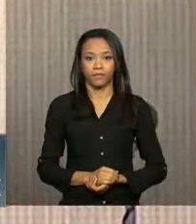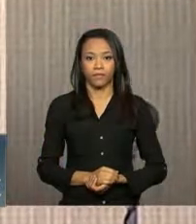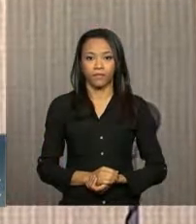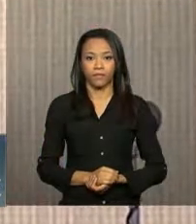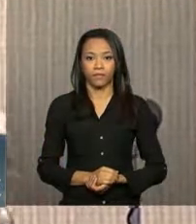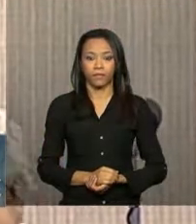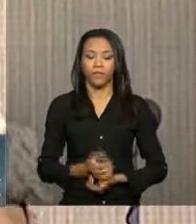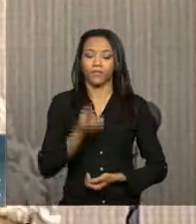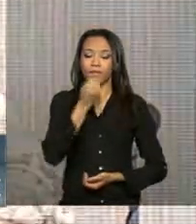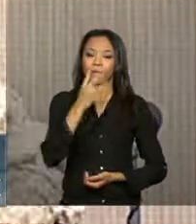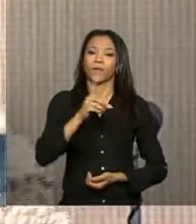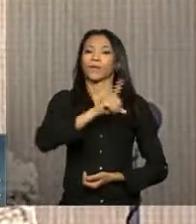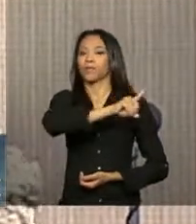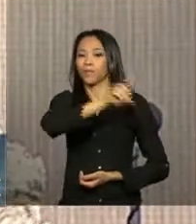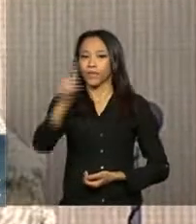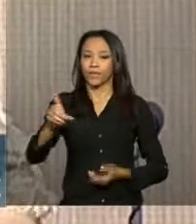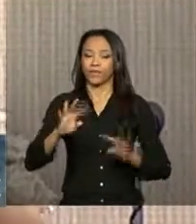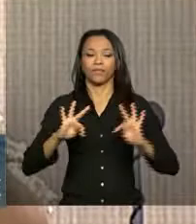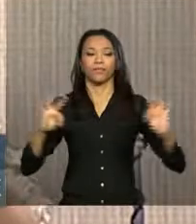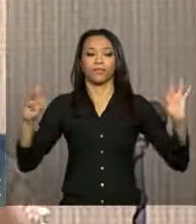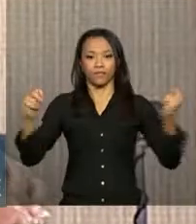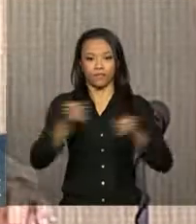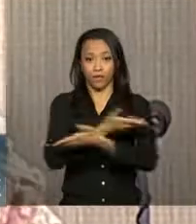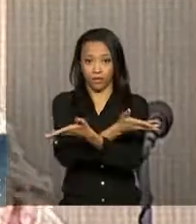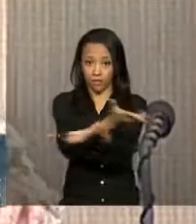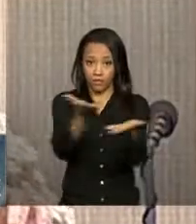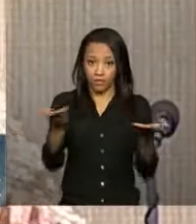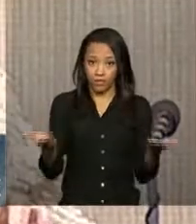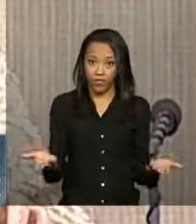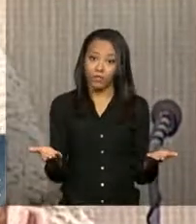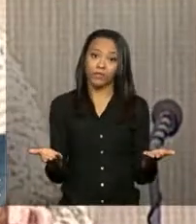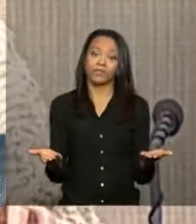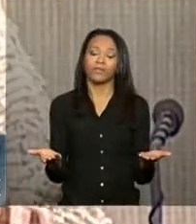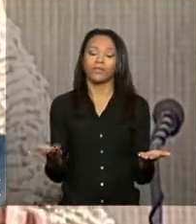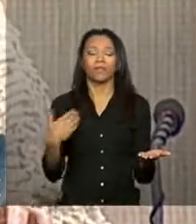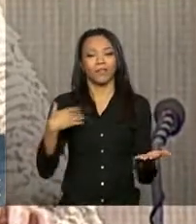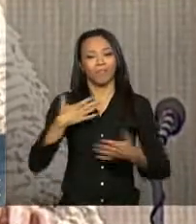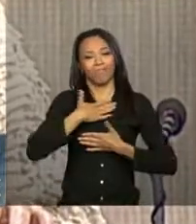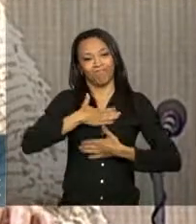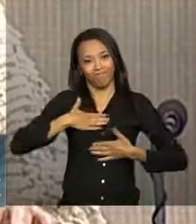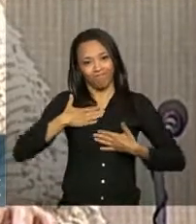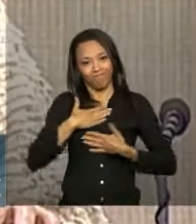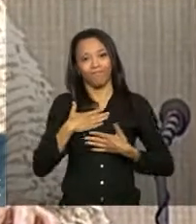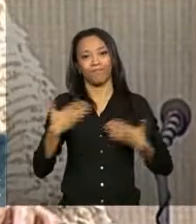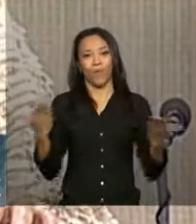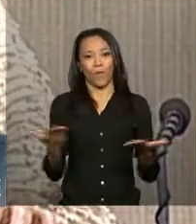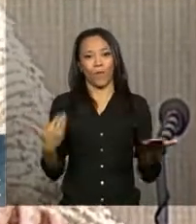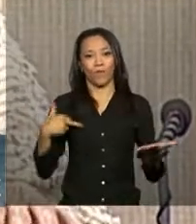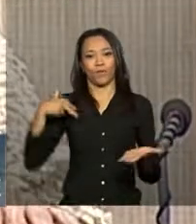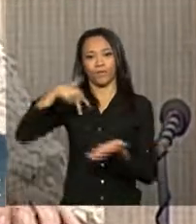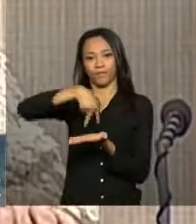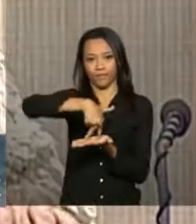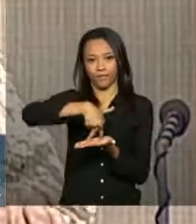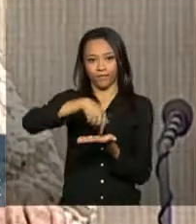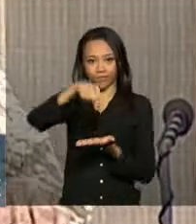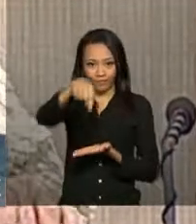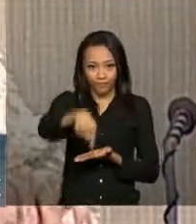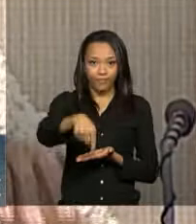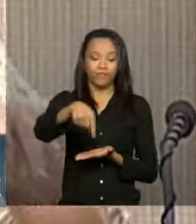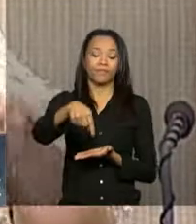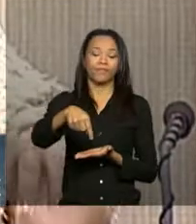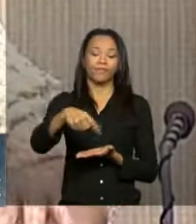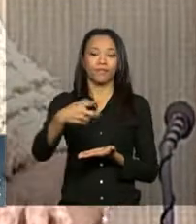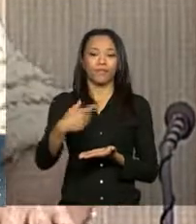muito bom dia a todos a todas é uma honra muito grande estar aqui é na